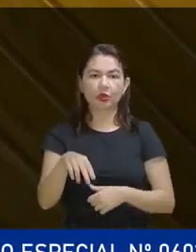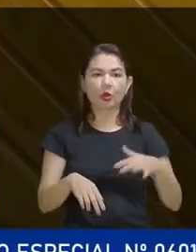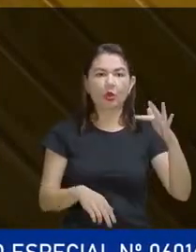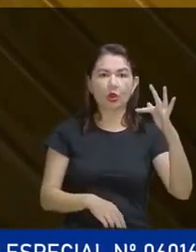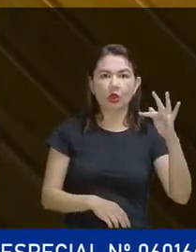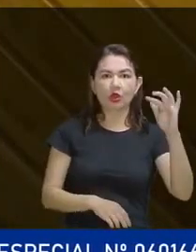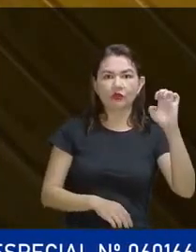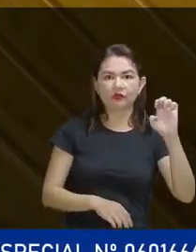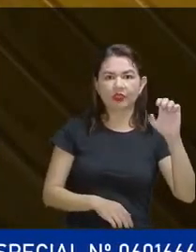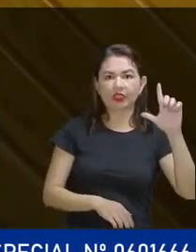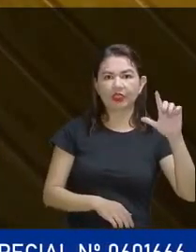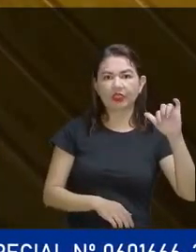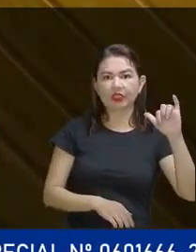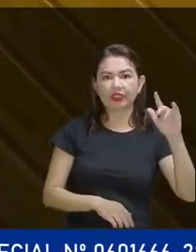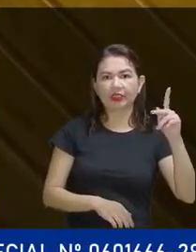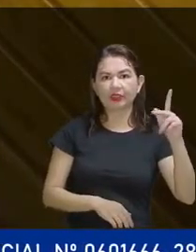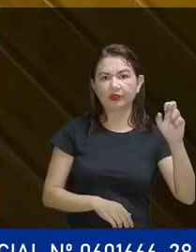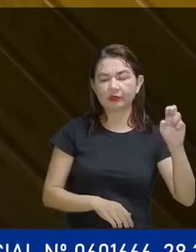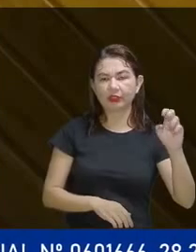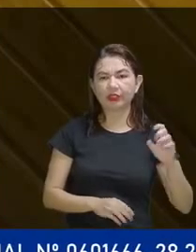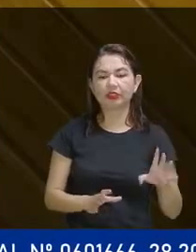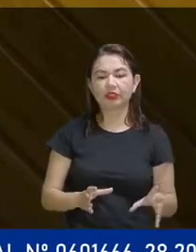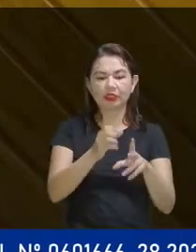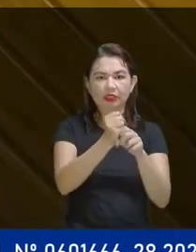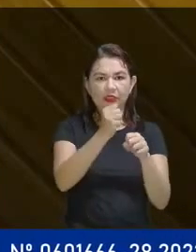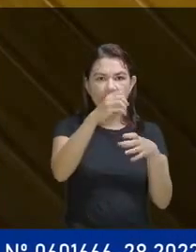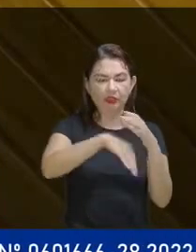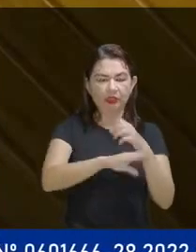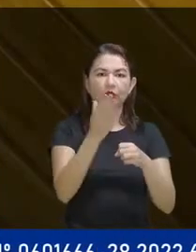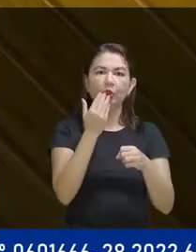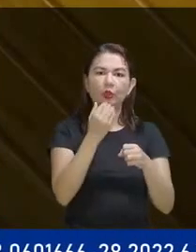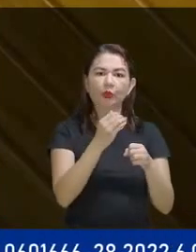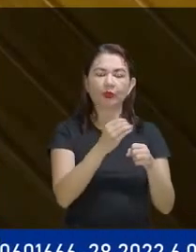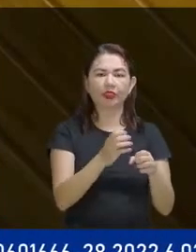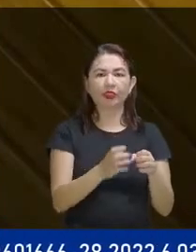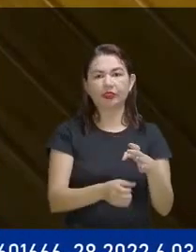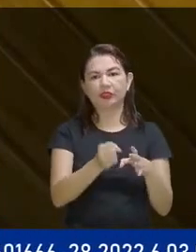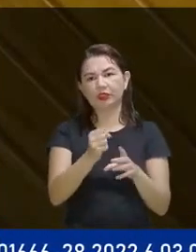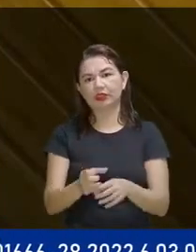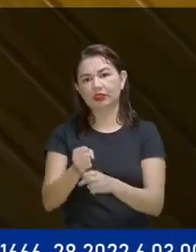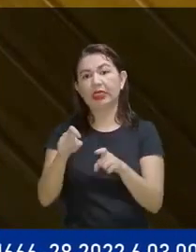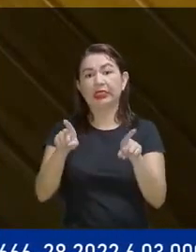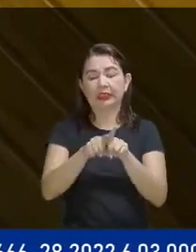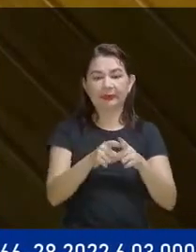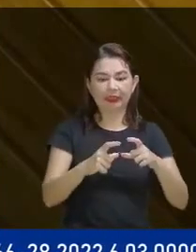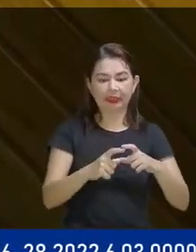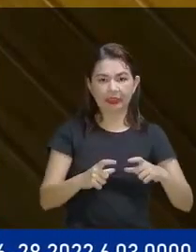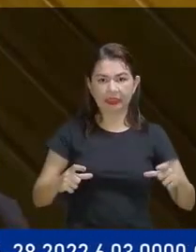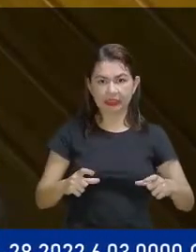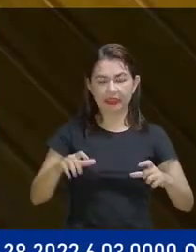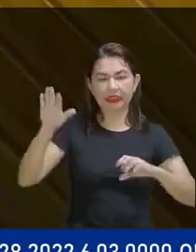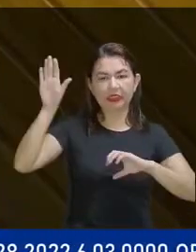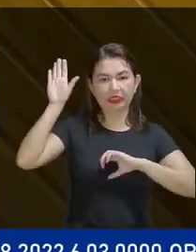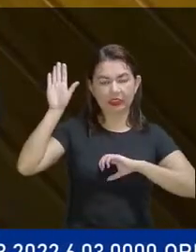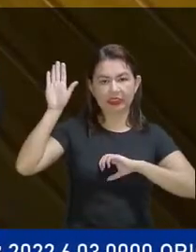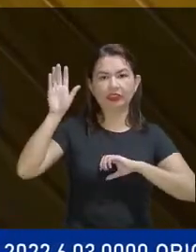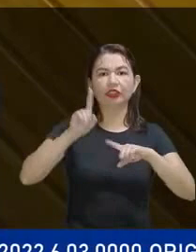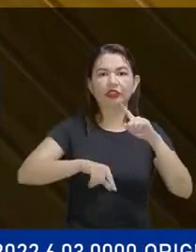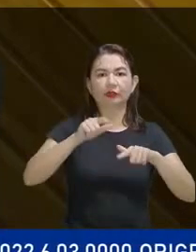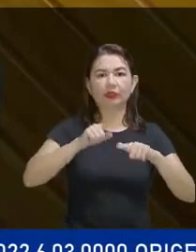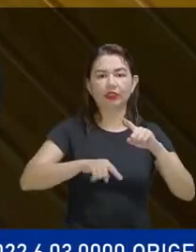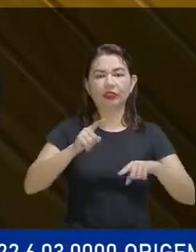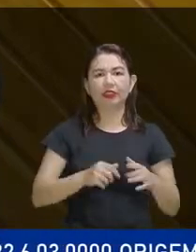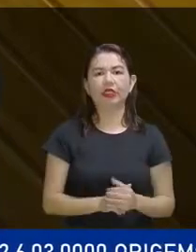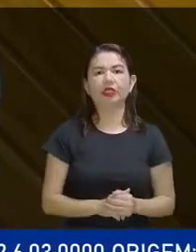encontrados cestas básicas e santinhos. Essas pessoas foram abordadas e conduzidas até a sede da Polícia